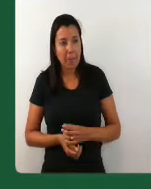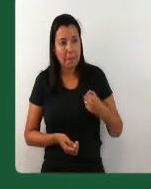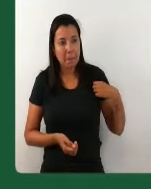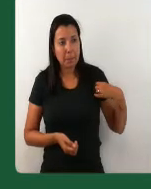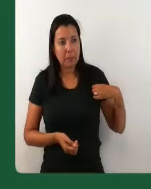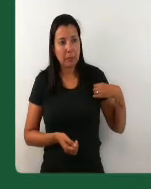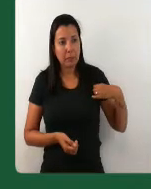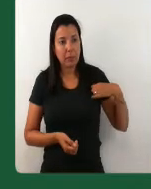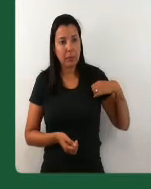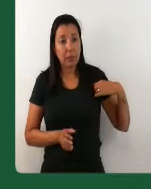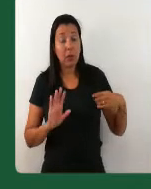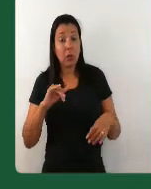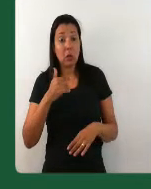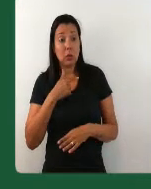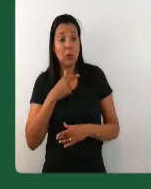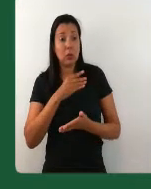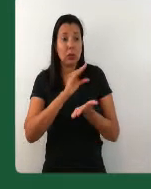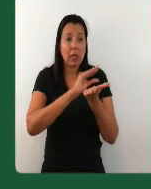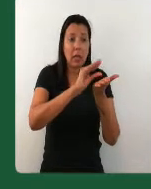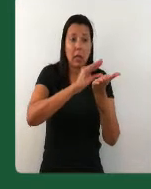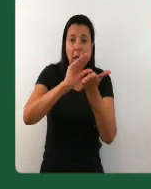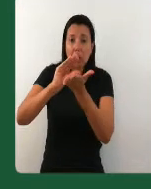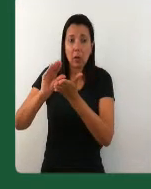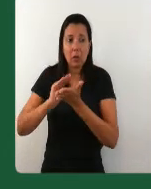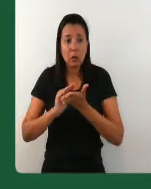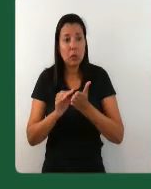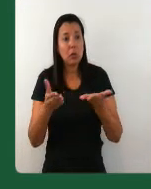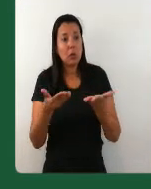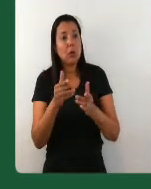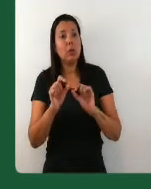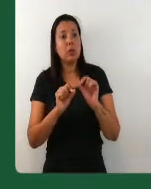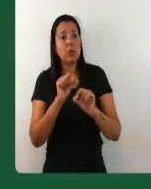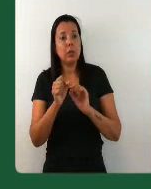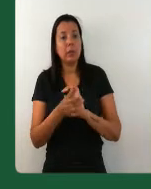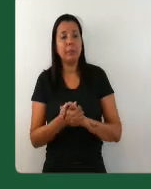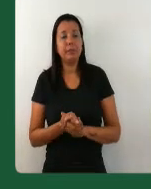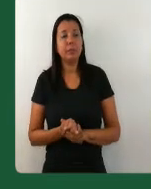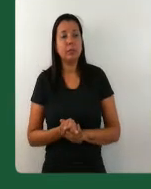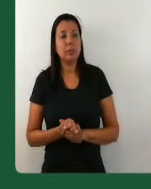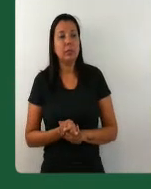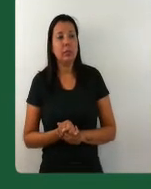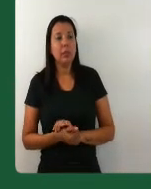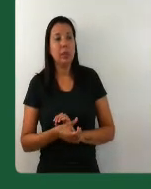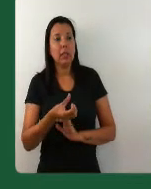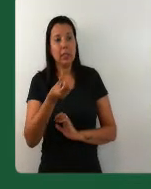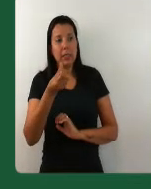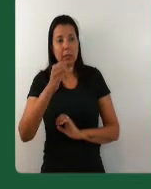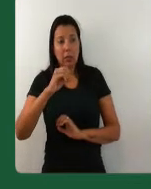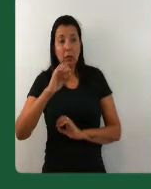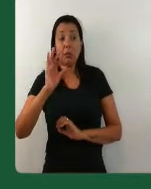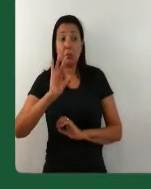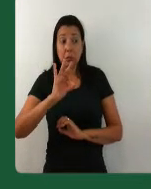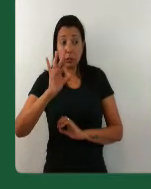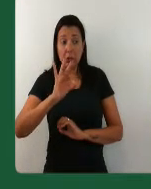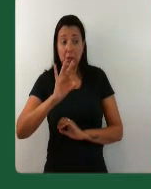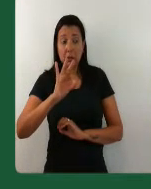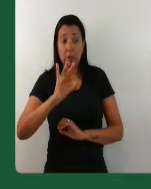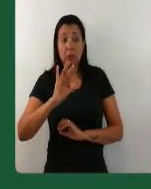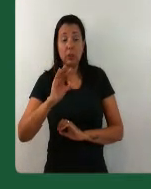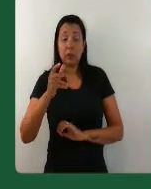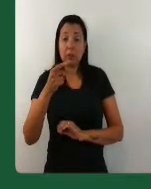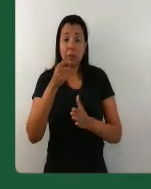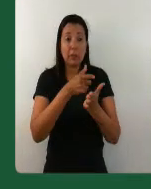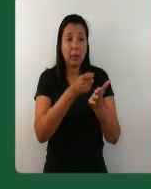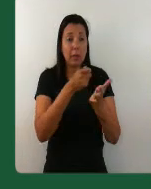A origem dos nossos recursos, hoje em dia, ela é de 69% de doações